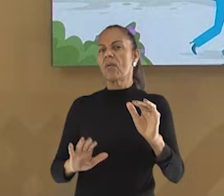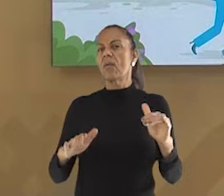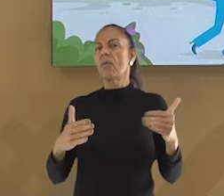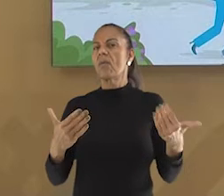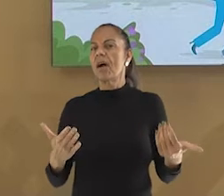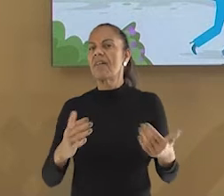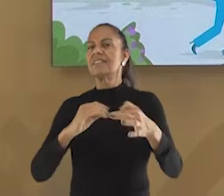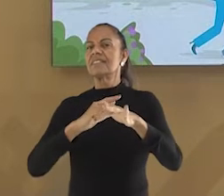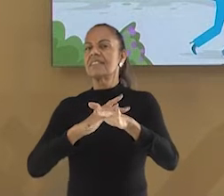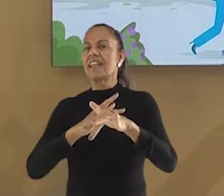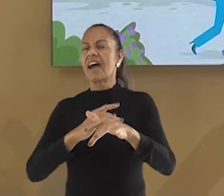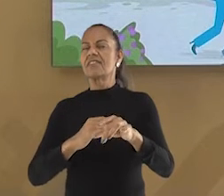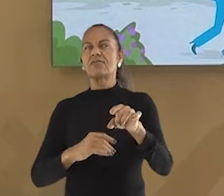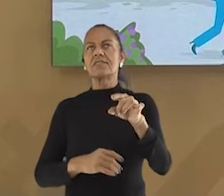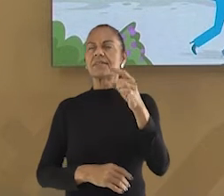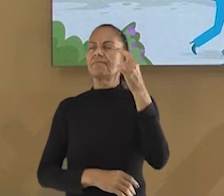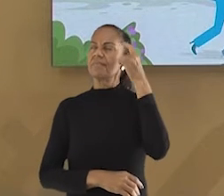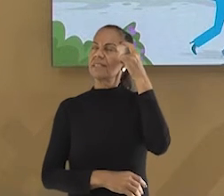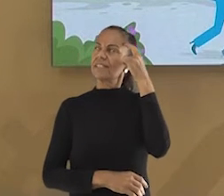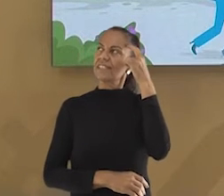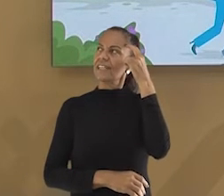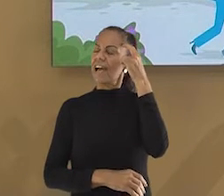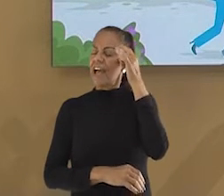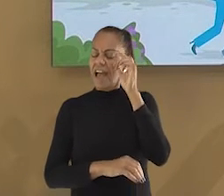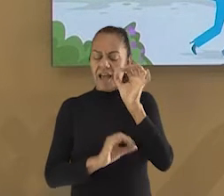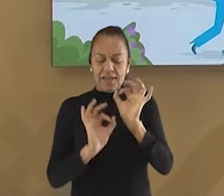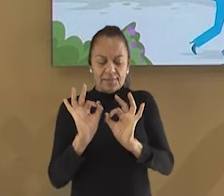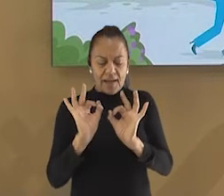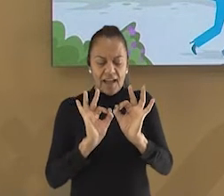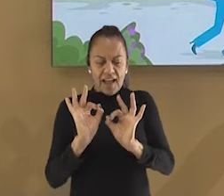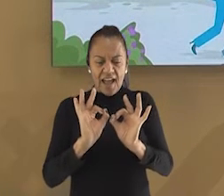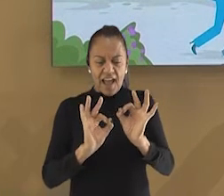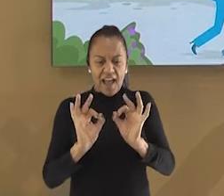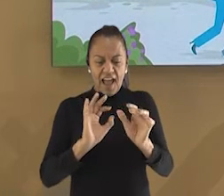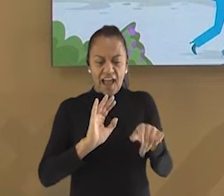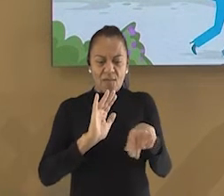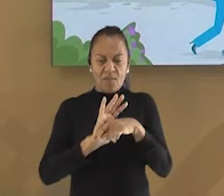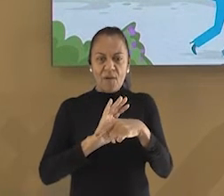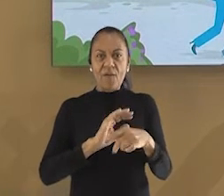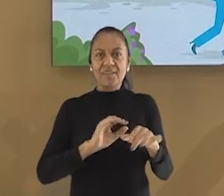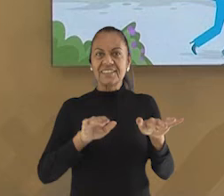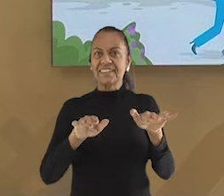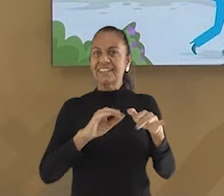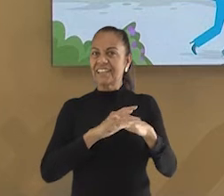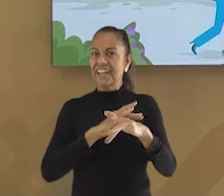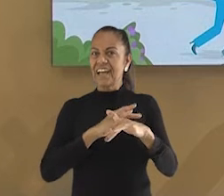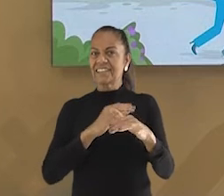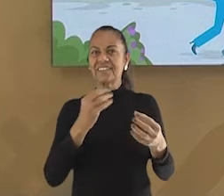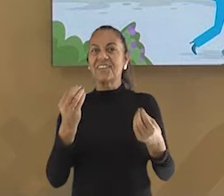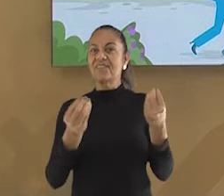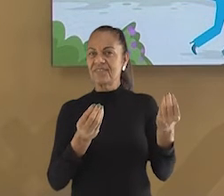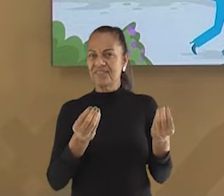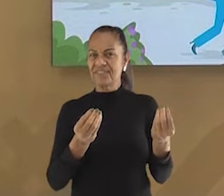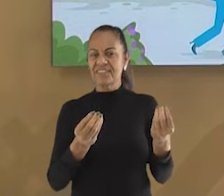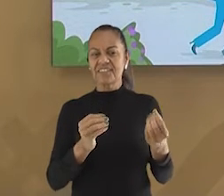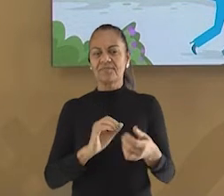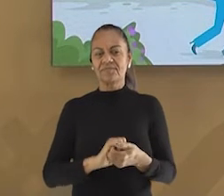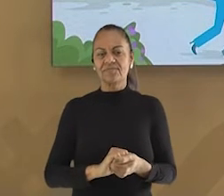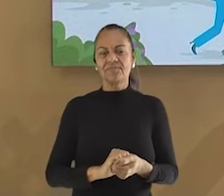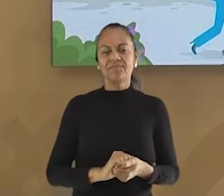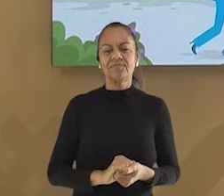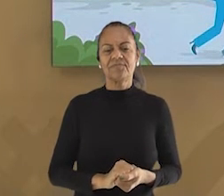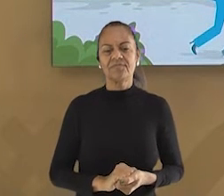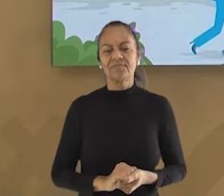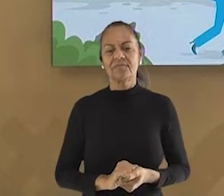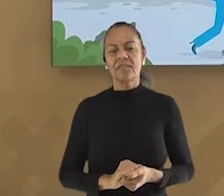ideal? Já pensou se você pudesse planejar a sua cidade? A atividade para esta aula é